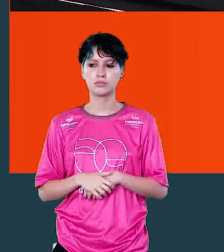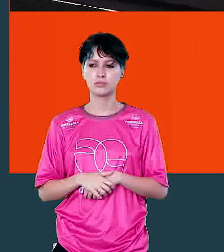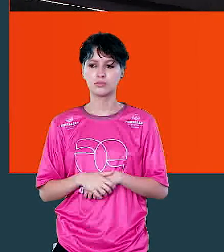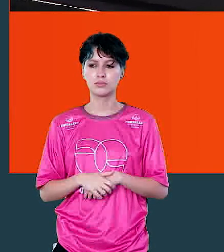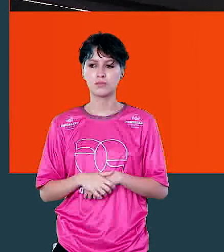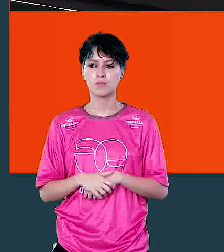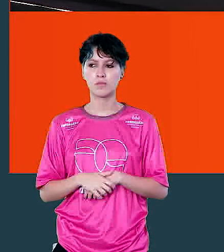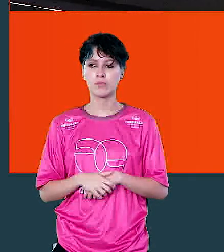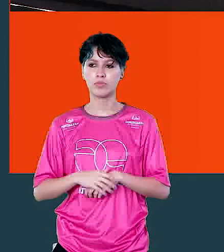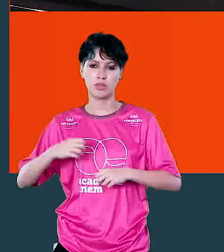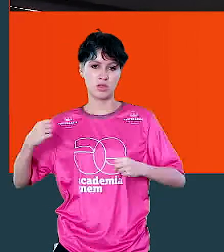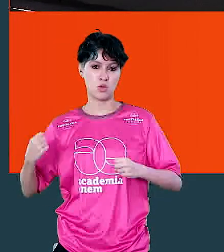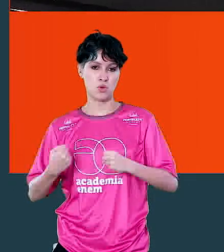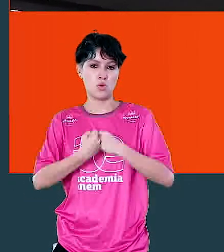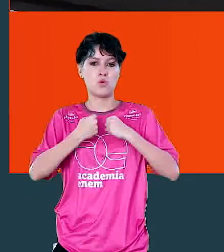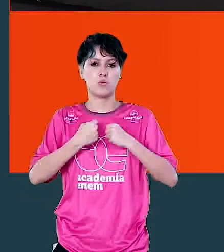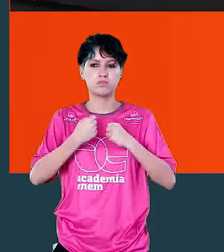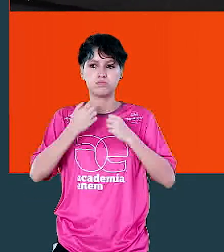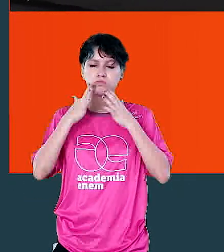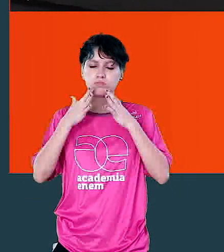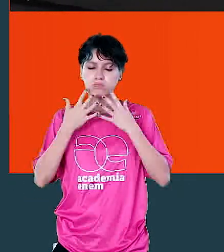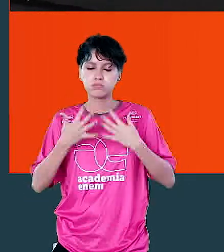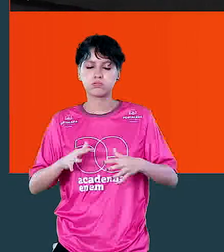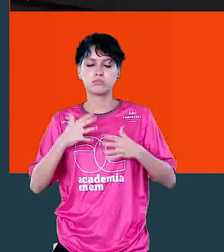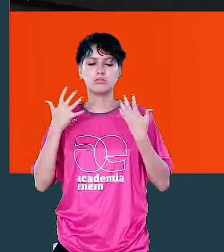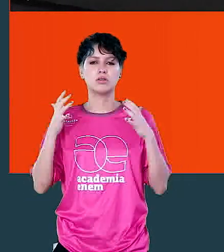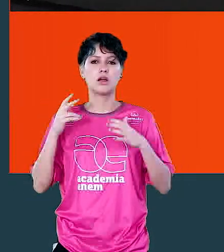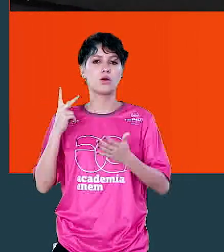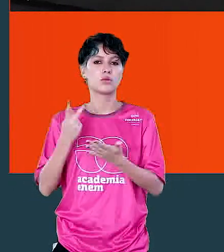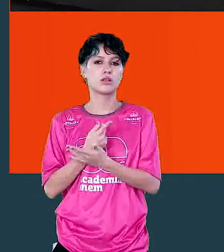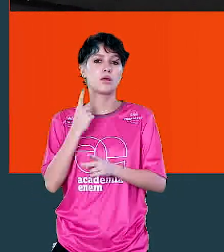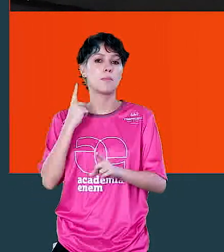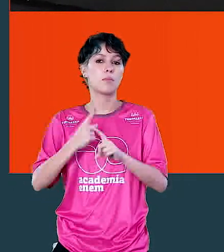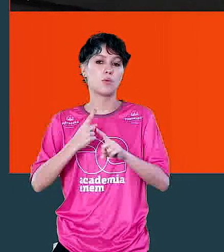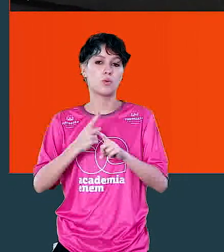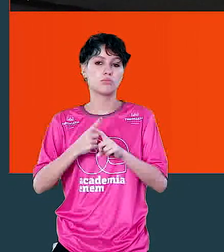impactos decorrentes desse derramamento ocorrem porque os componentes do petróleo,